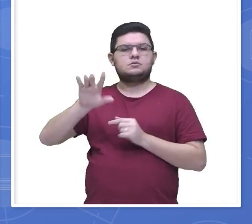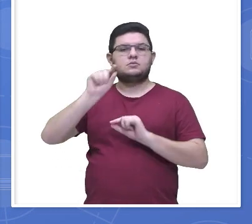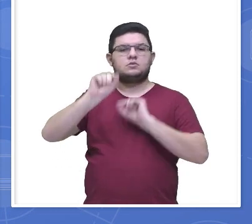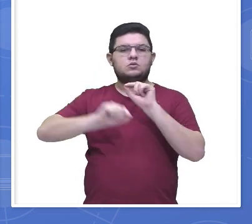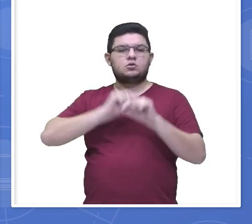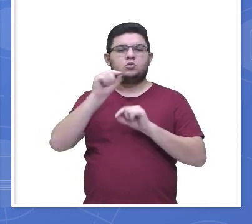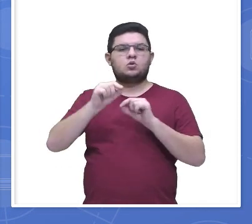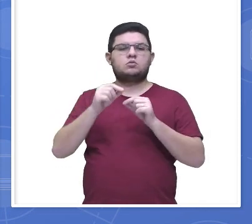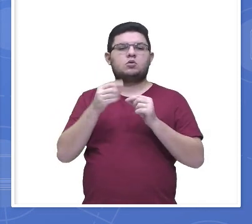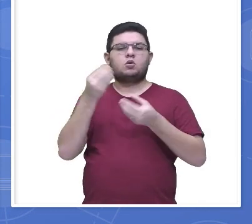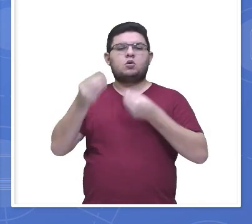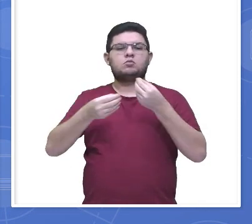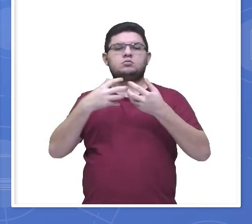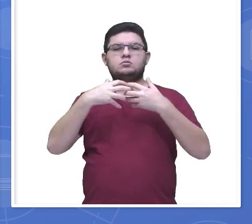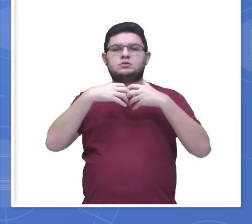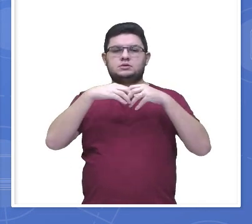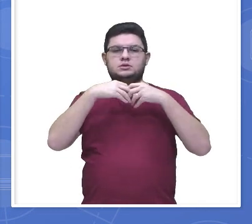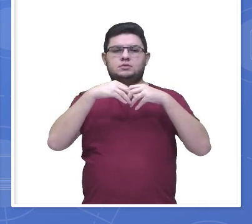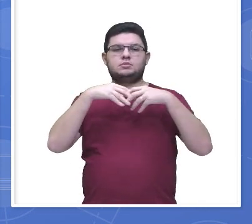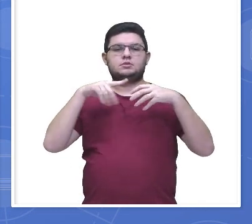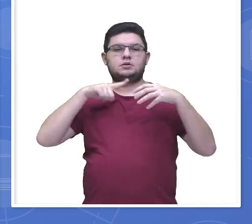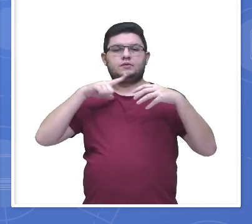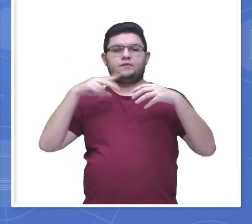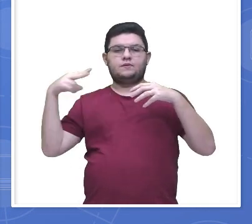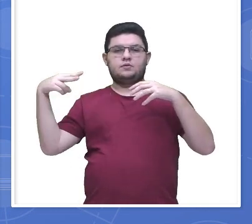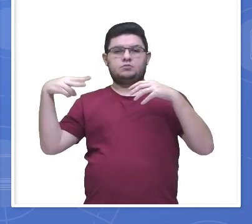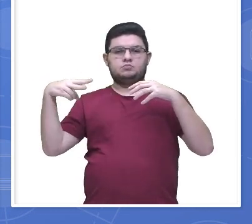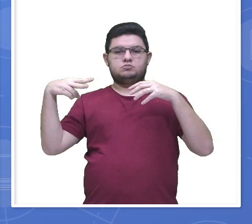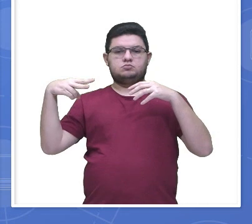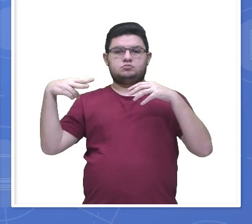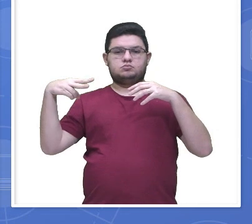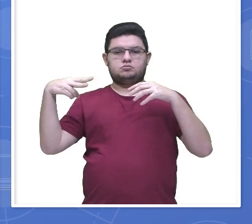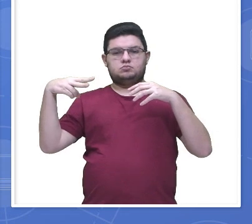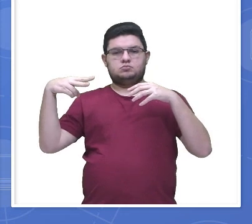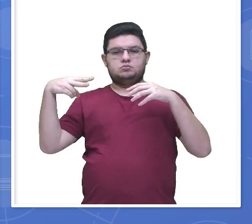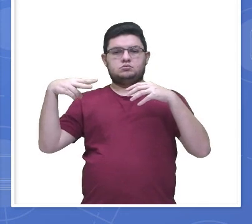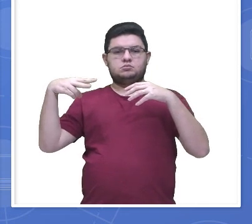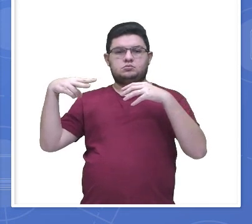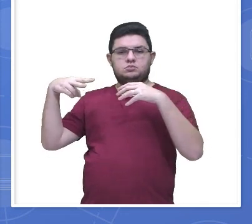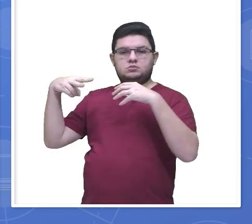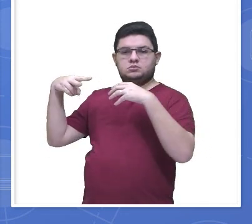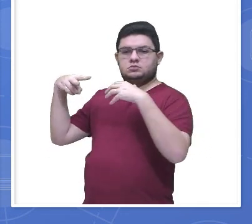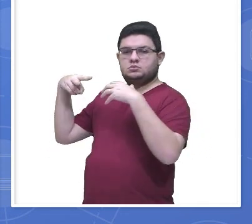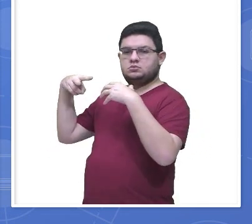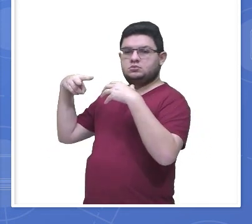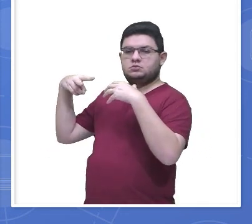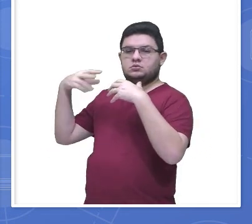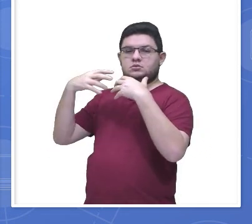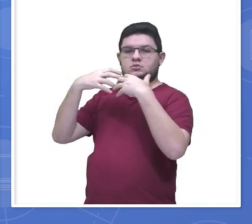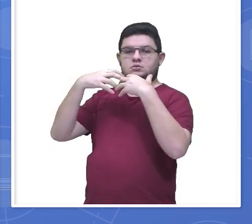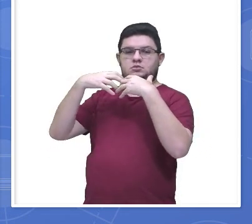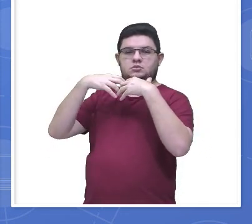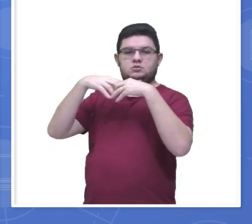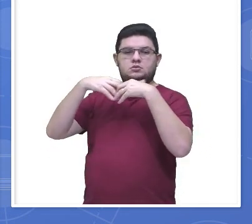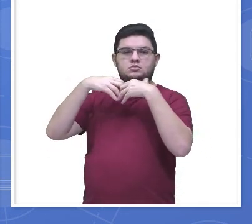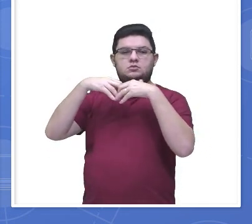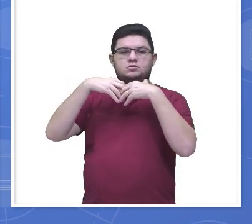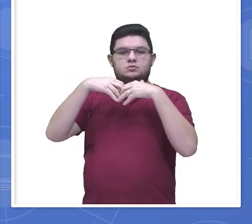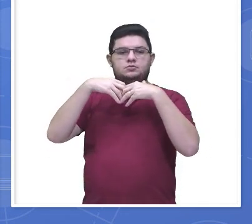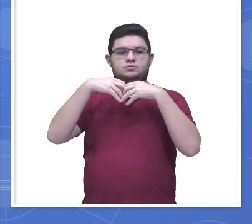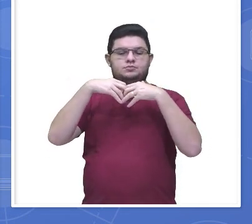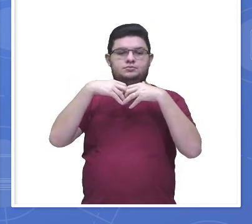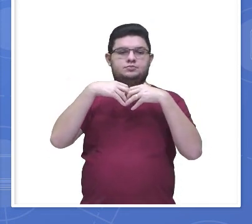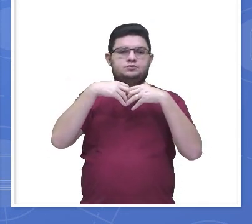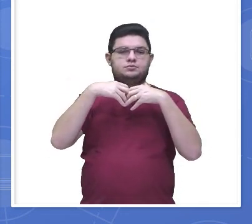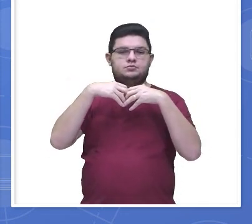vista lateral, né, que é essa imagem aqui, ó, de lado, né, onde a gente pode observar um pouco mais dos lobos do